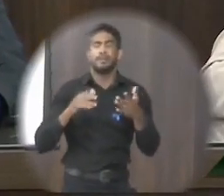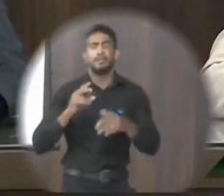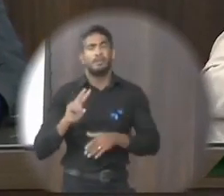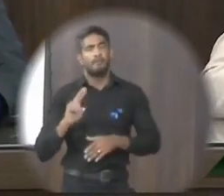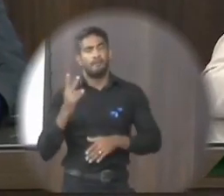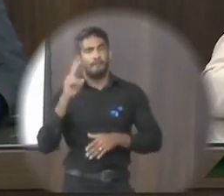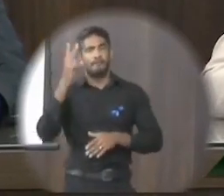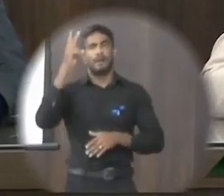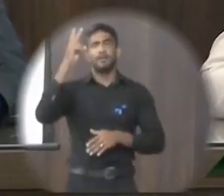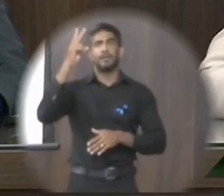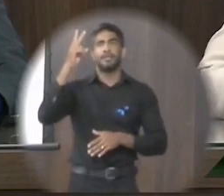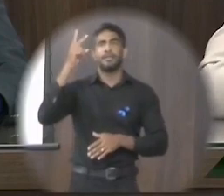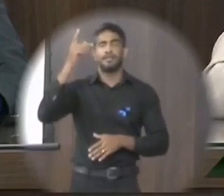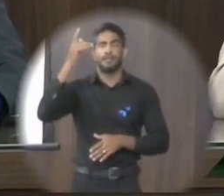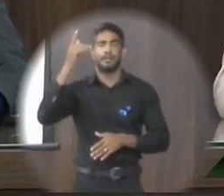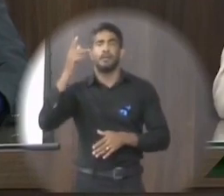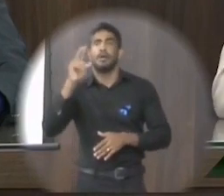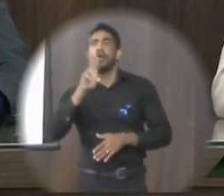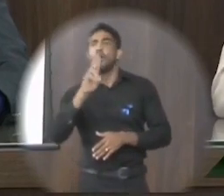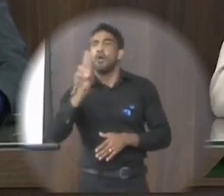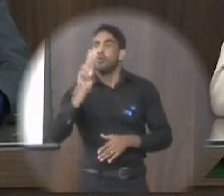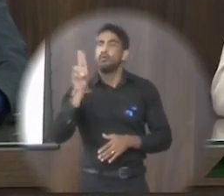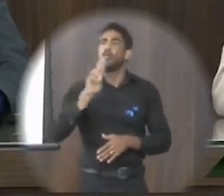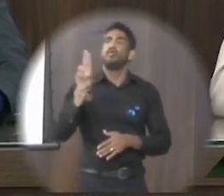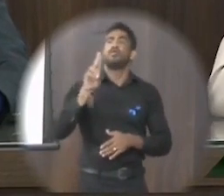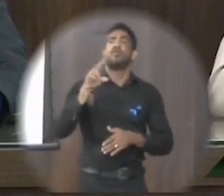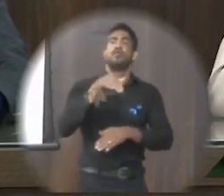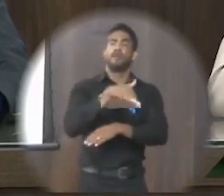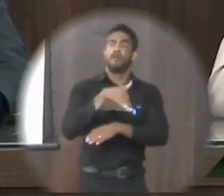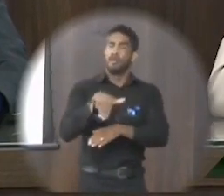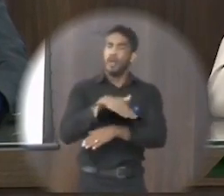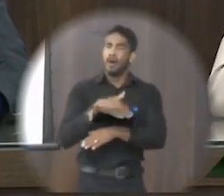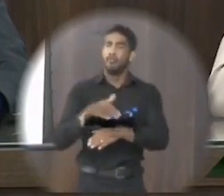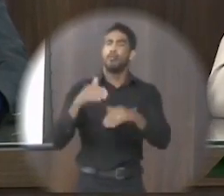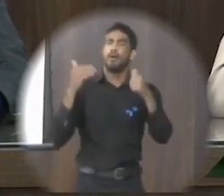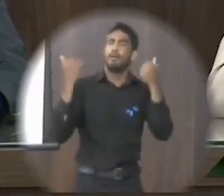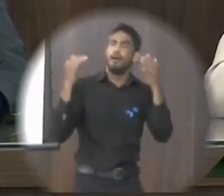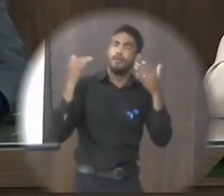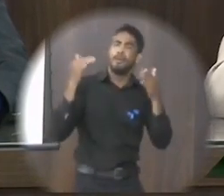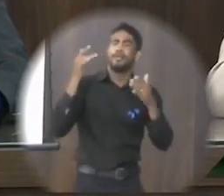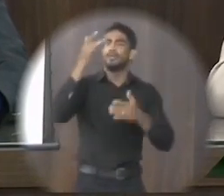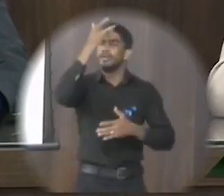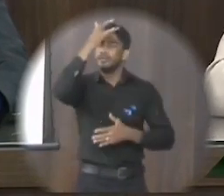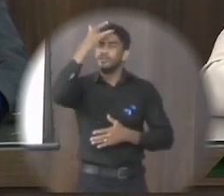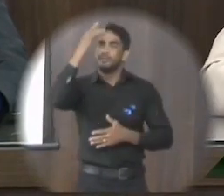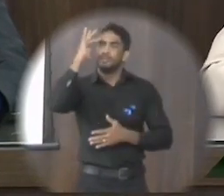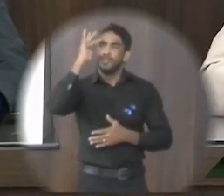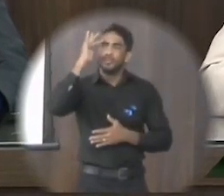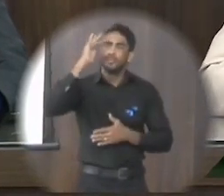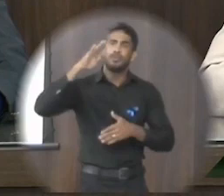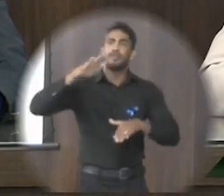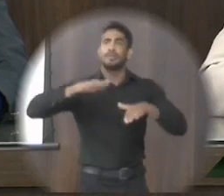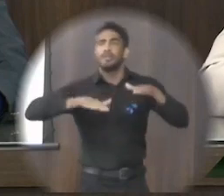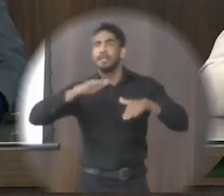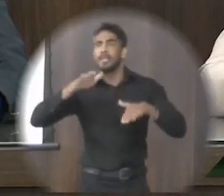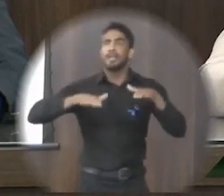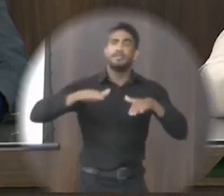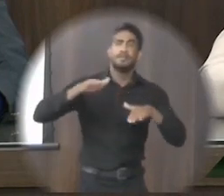valoriza, dando denominação, homenageia, né, pessoas que às vezes a gente